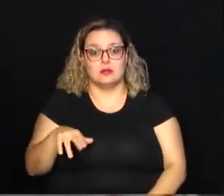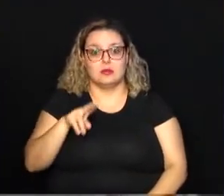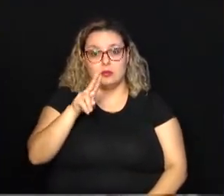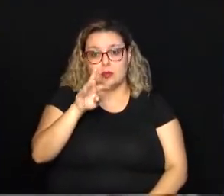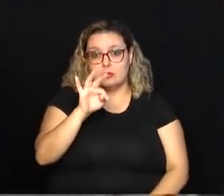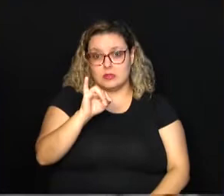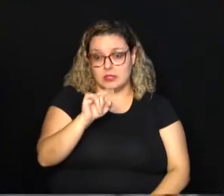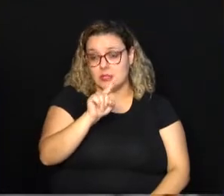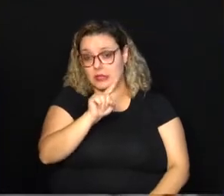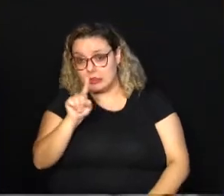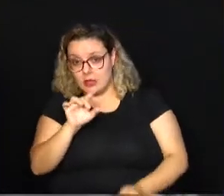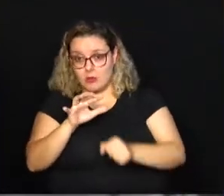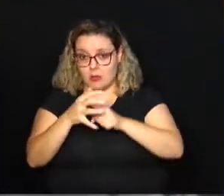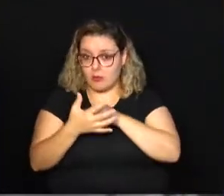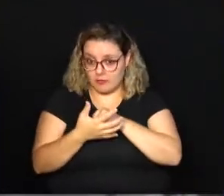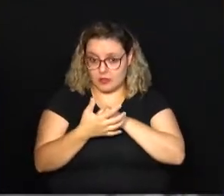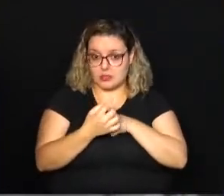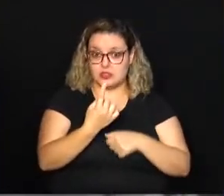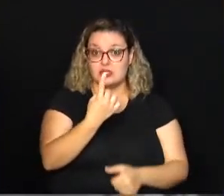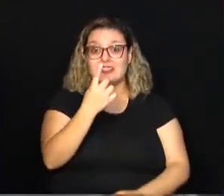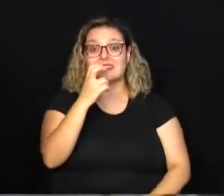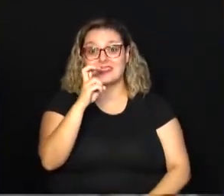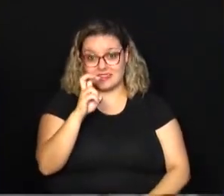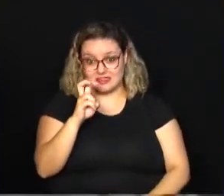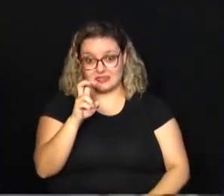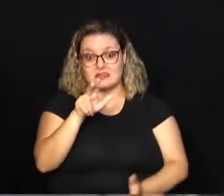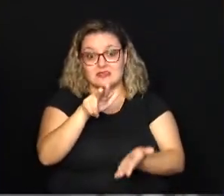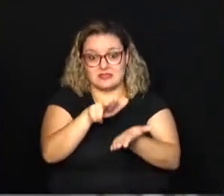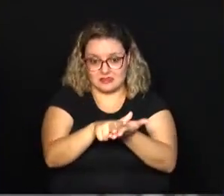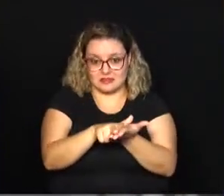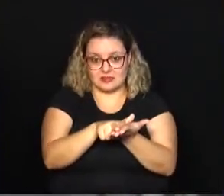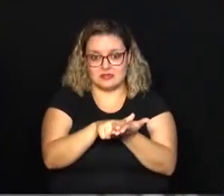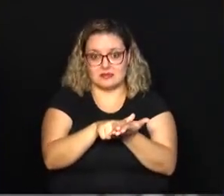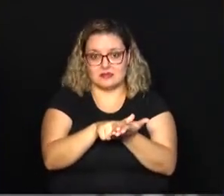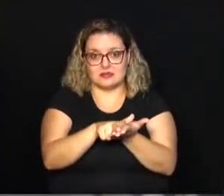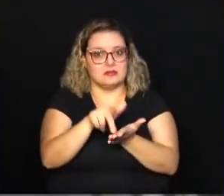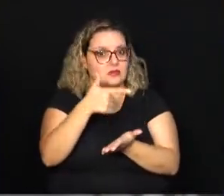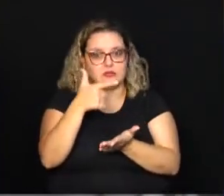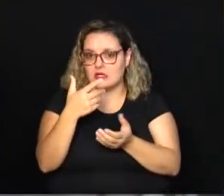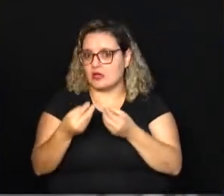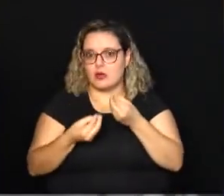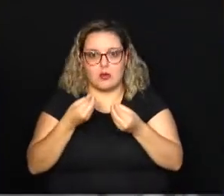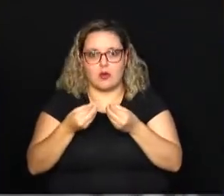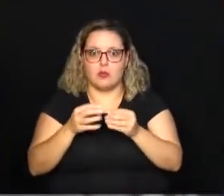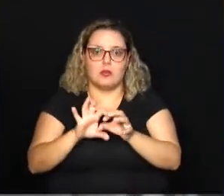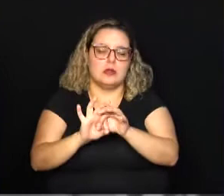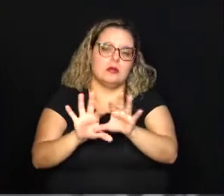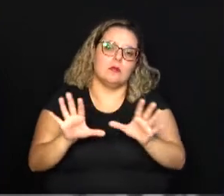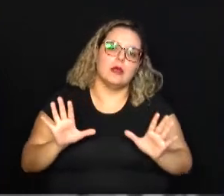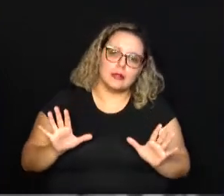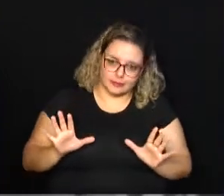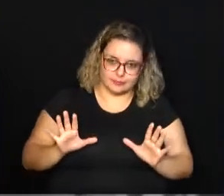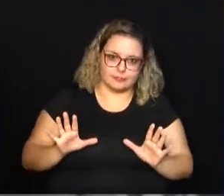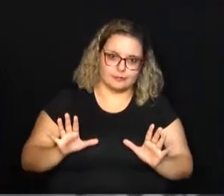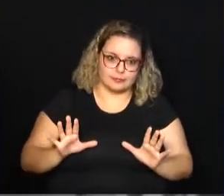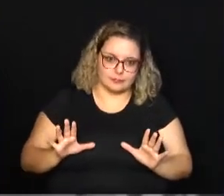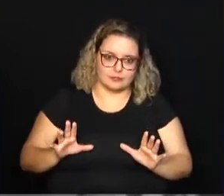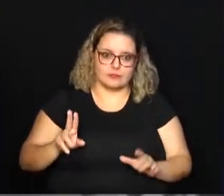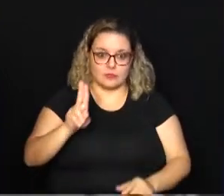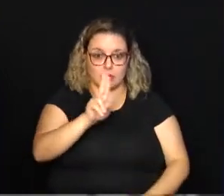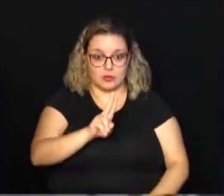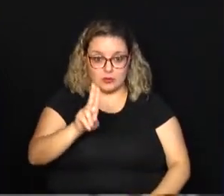hoje 15 pacientes internados sem condição de alta. Para vocês terem uma ideia, eu estou usando a